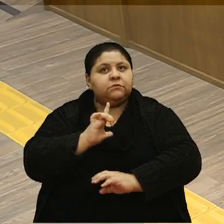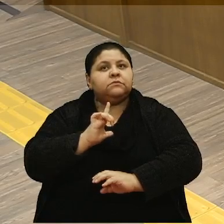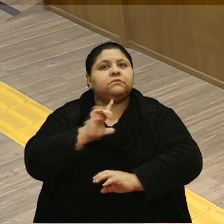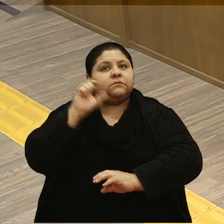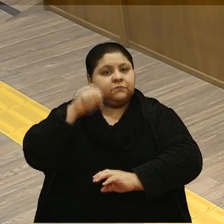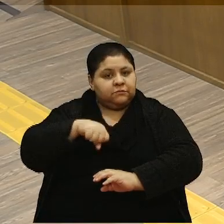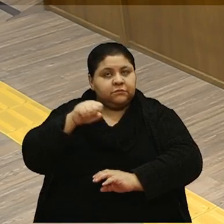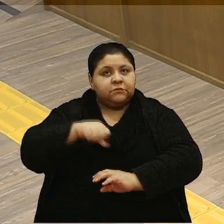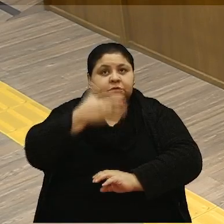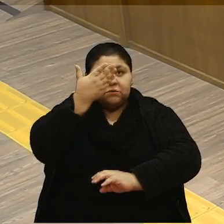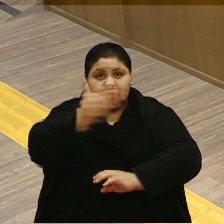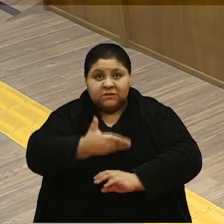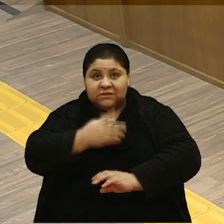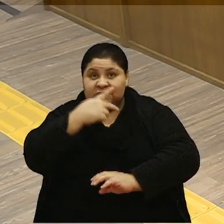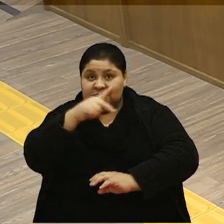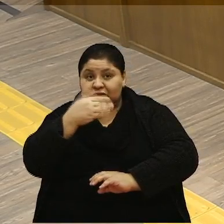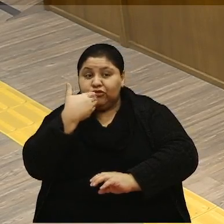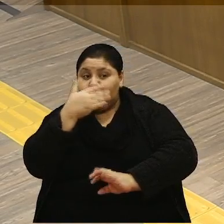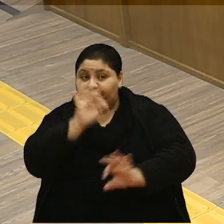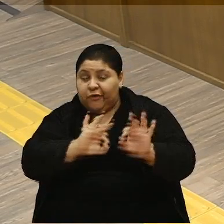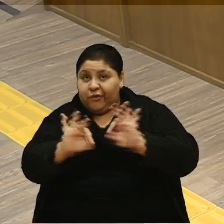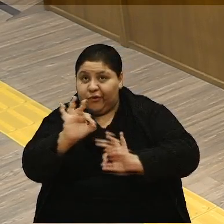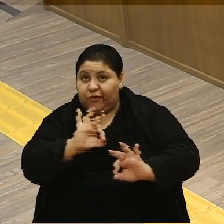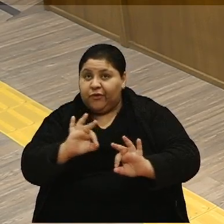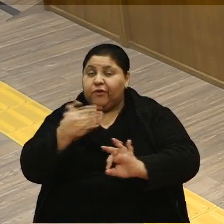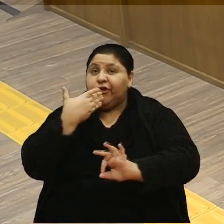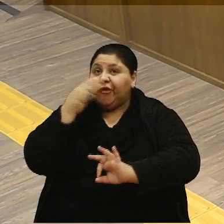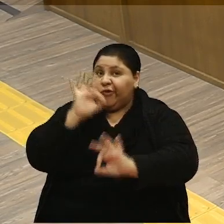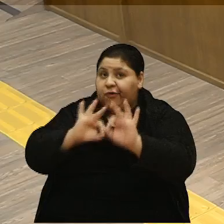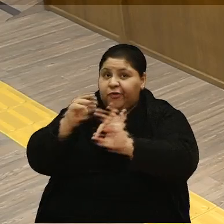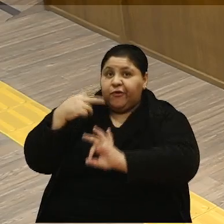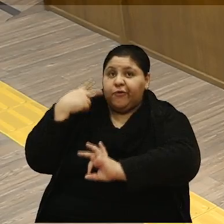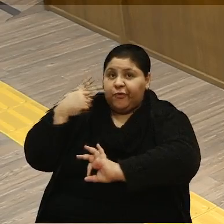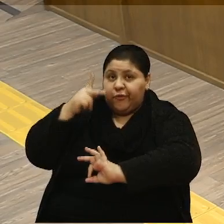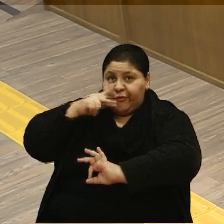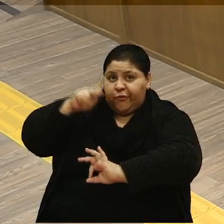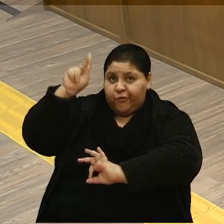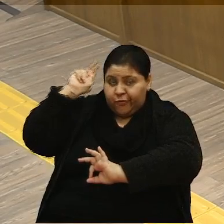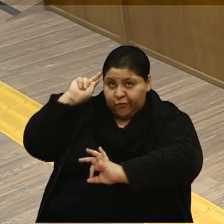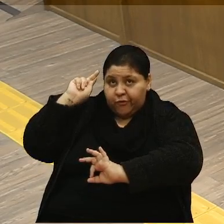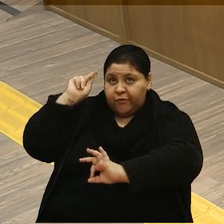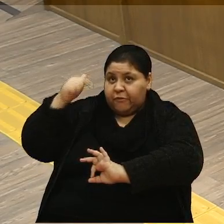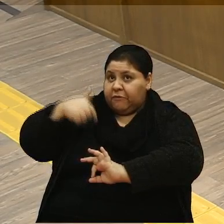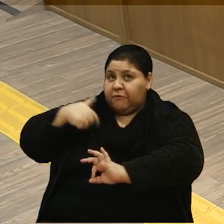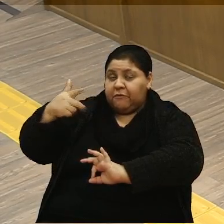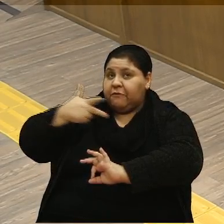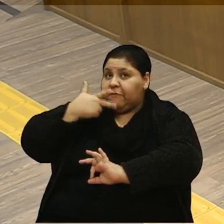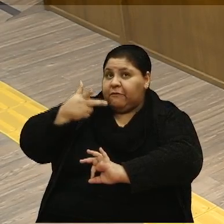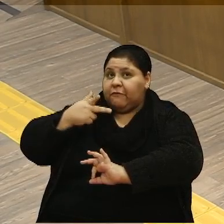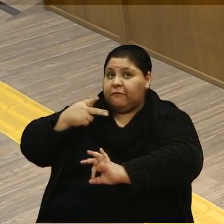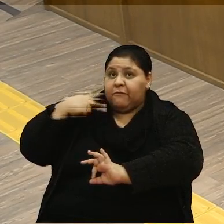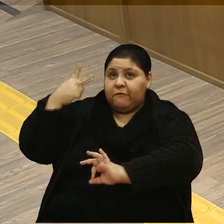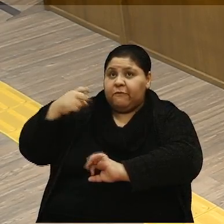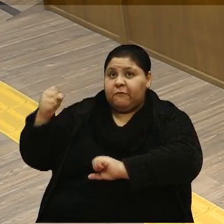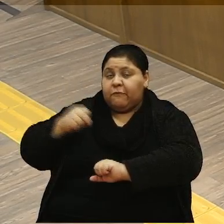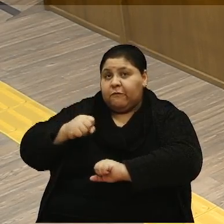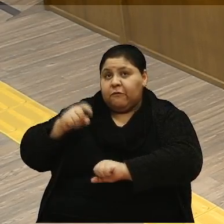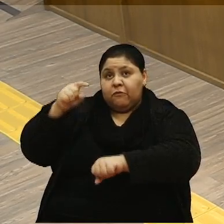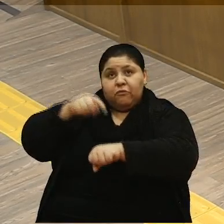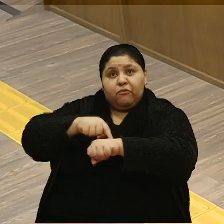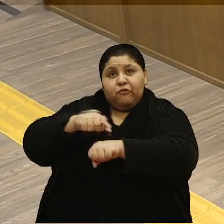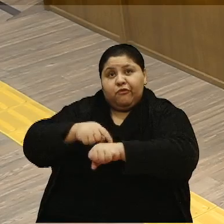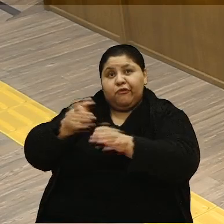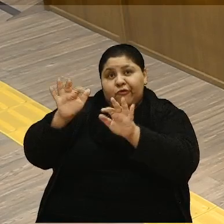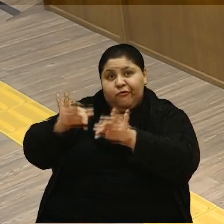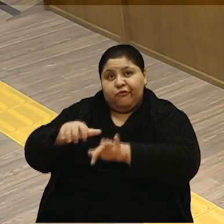sim, o senhor tem a sua questão de ordem, tem a questão de ordem do vereador Iago pedindo a supressão, eu não farei, a vereadora pode fazer. O tempo já concluiu,